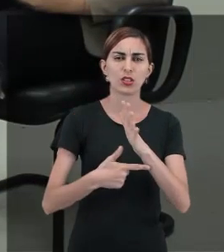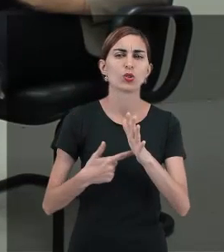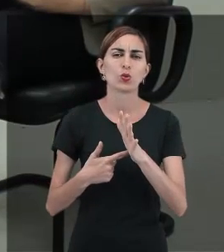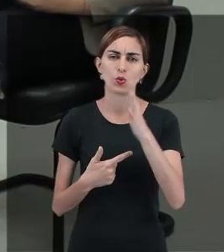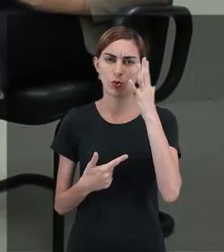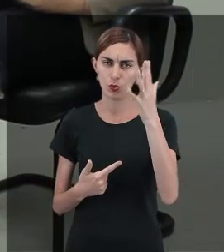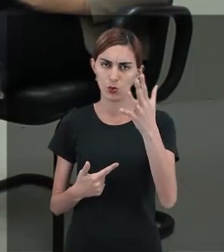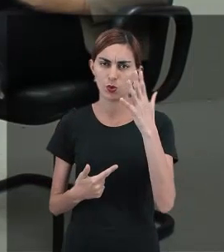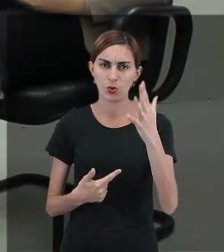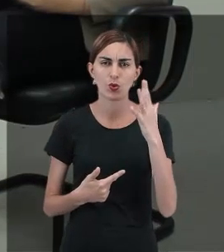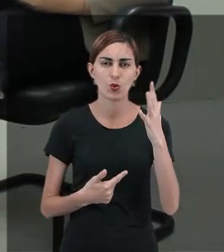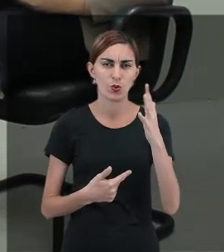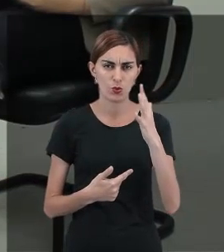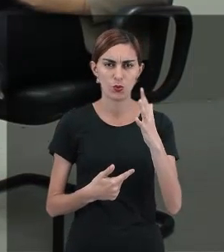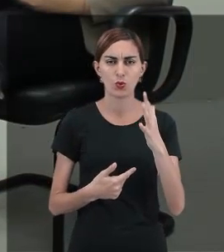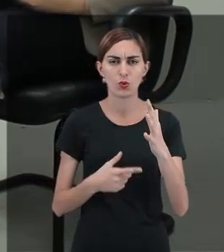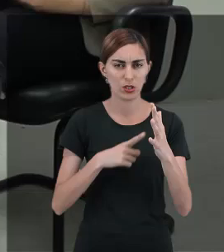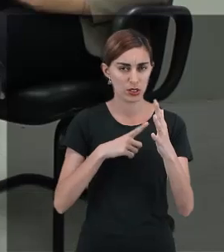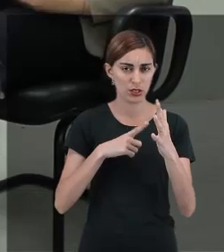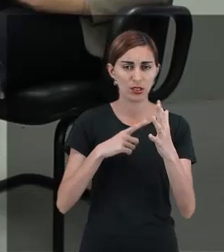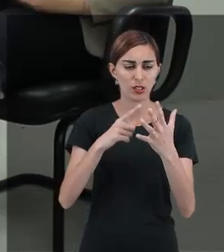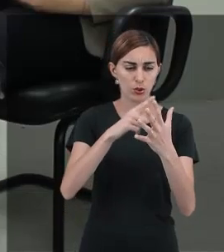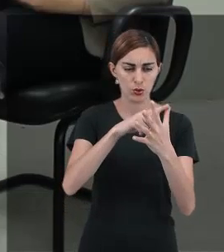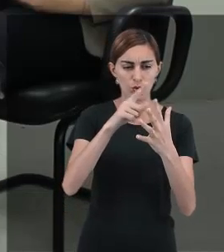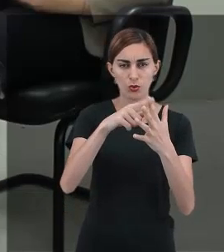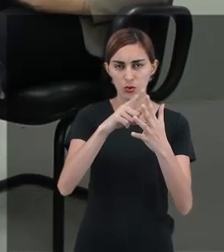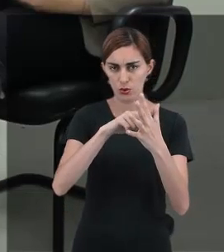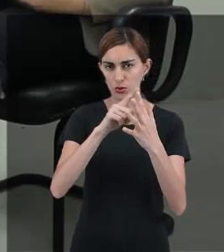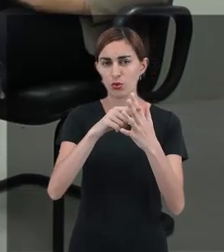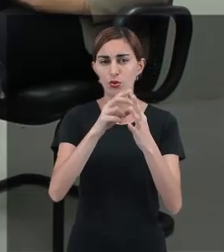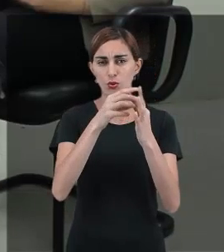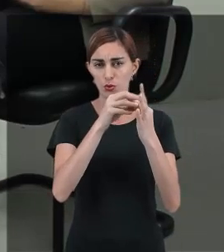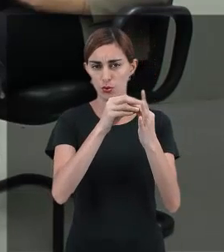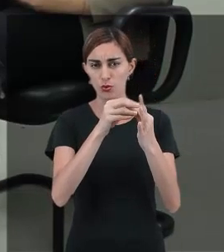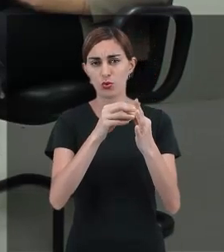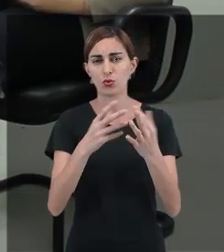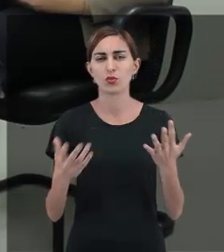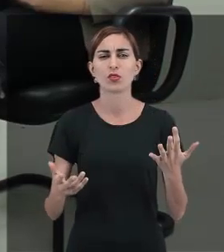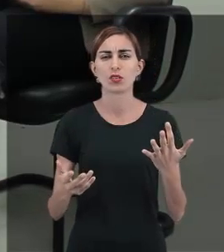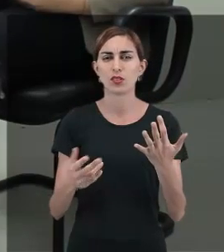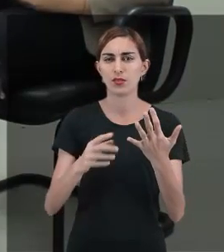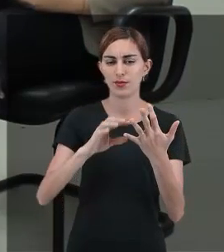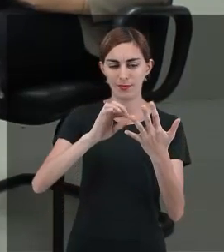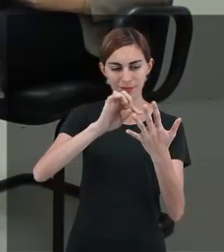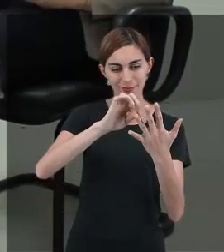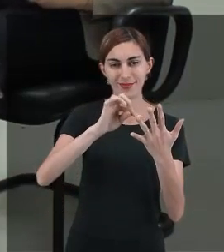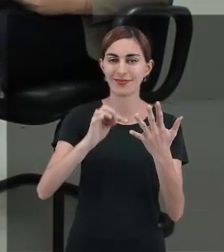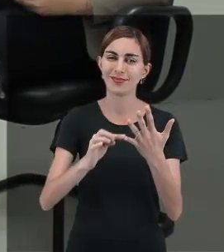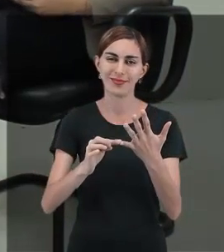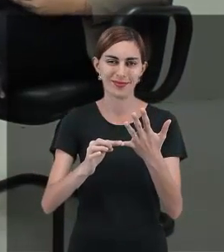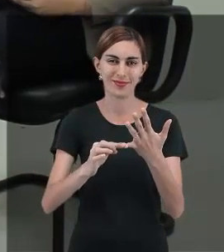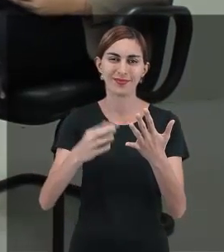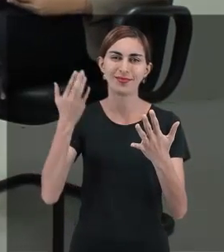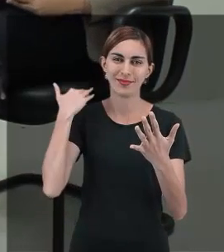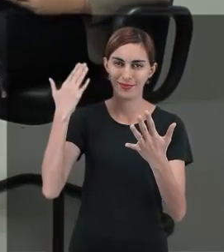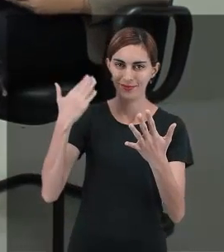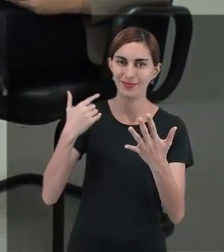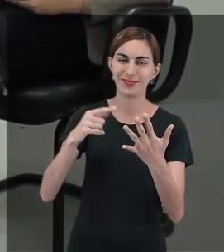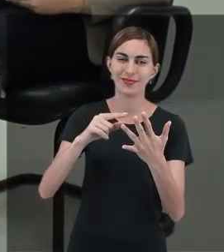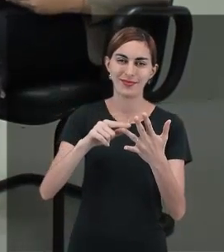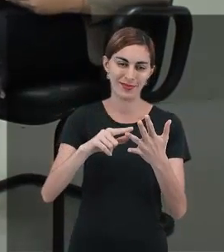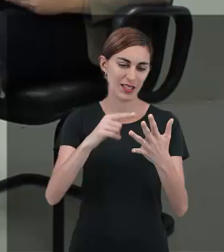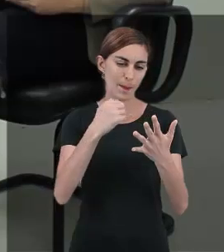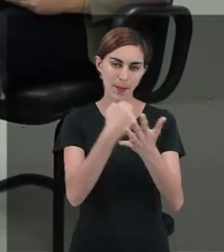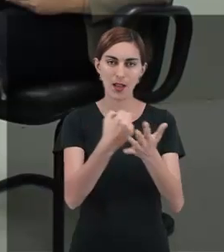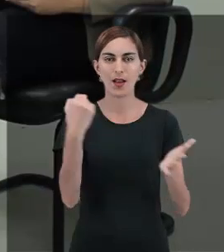procurado e comprado. Eu preciso estar em primeiro lugar. Mas se eu estiver em quinto, pelo menos eu estou sendo lembrado. Tem empresas que não são lembradas em momento algum. A exemplo da vidraçaria. A